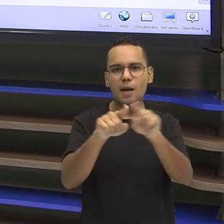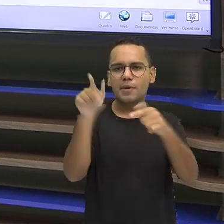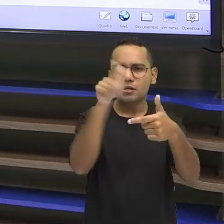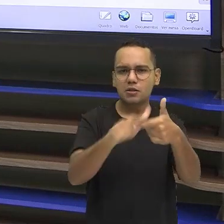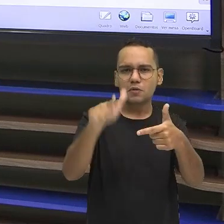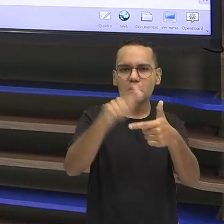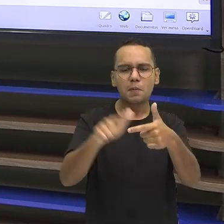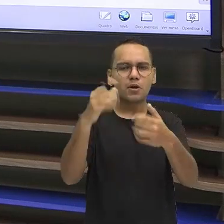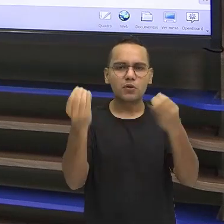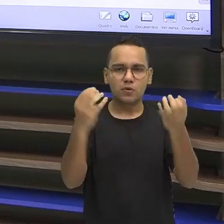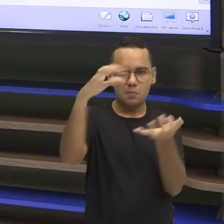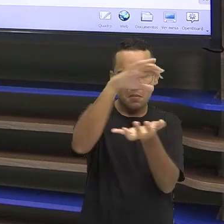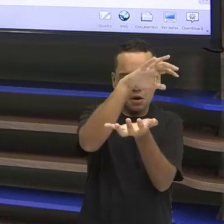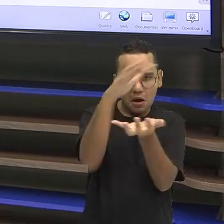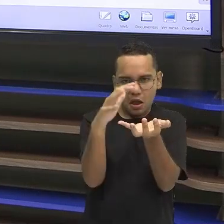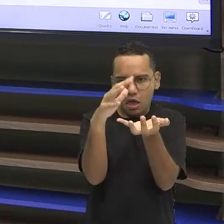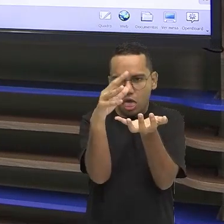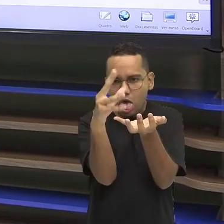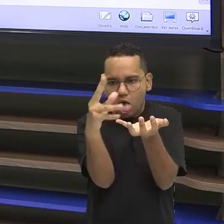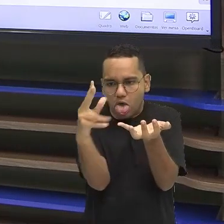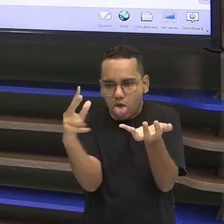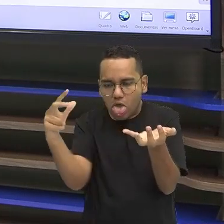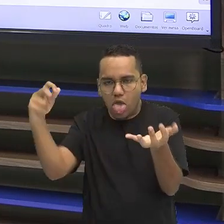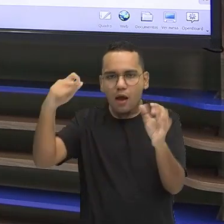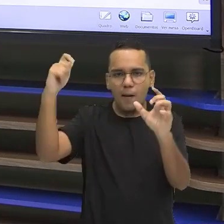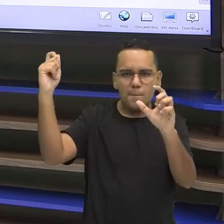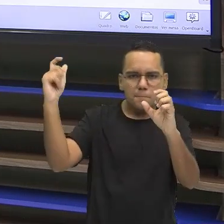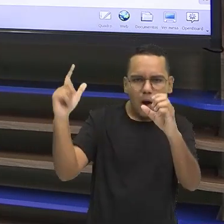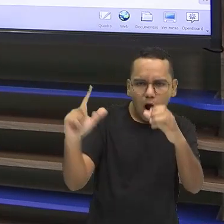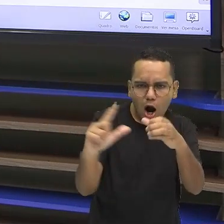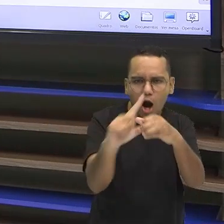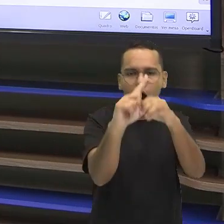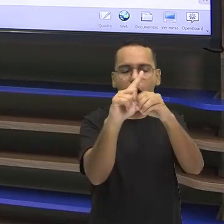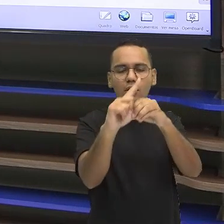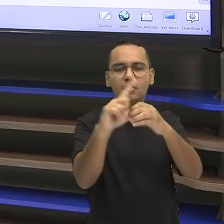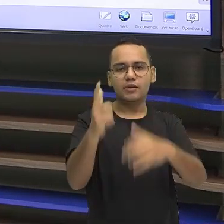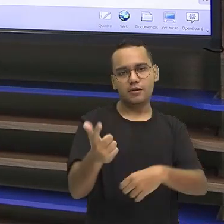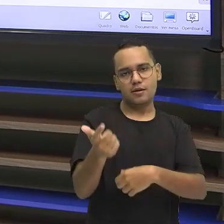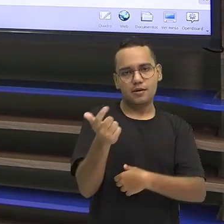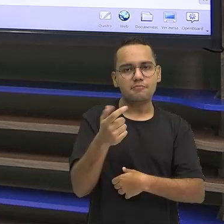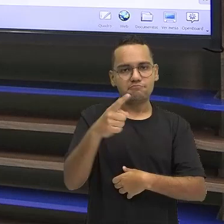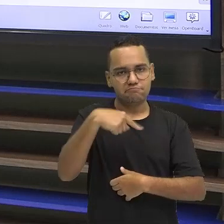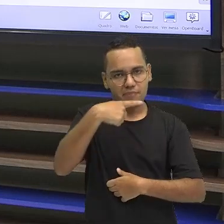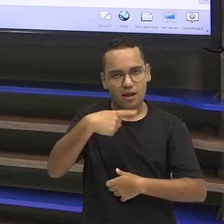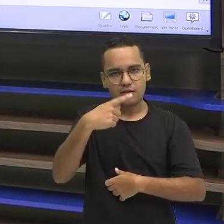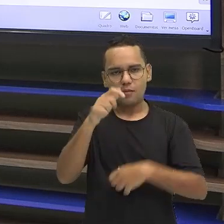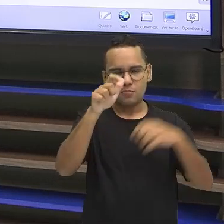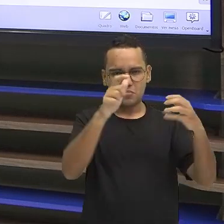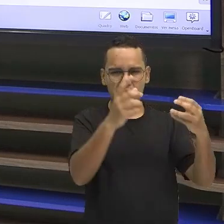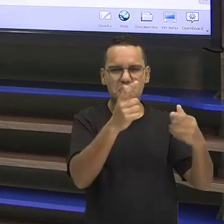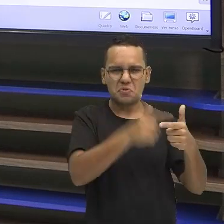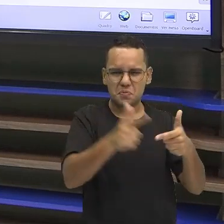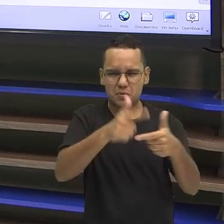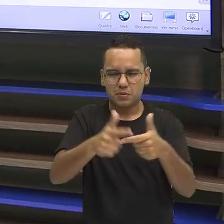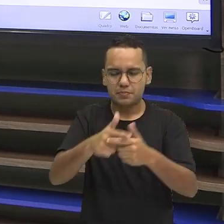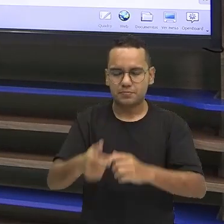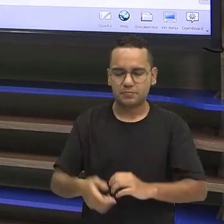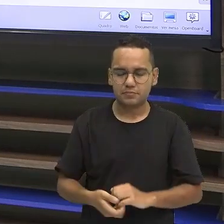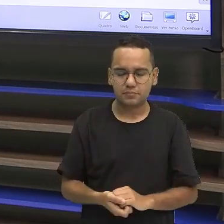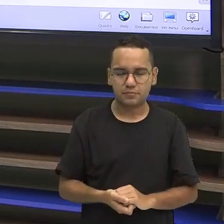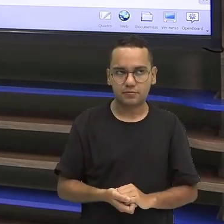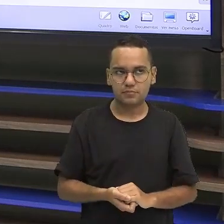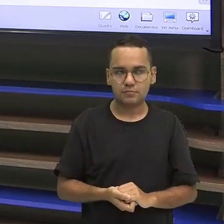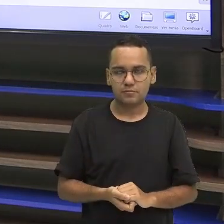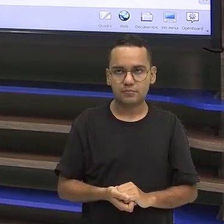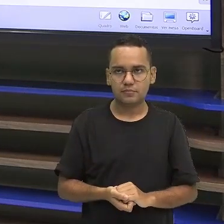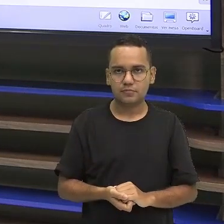E aí o que vai acontecer é que vai prejudicar a vida que acontece ali no cerrado, tá? Então é sempre bom estar de olho ali